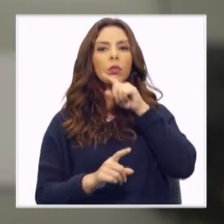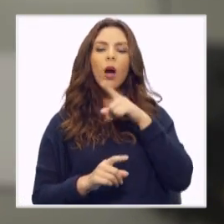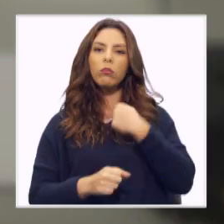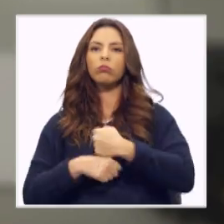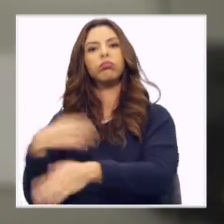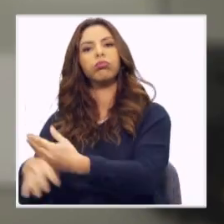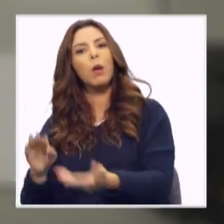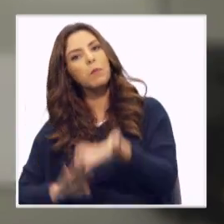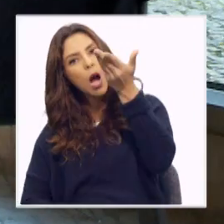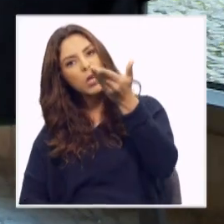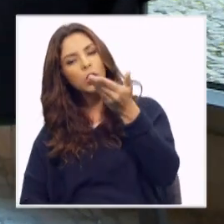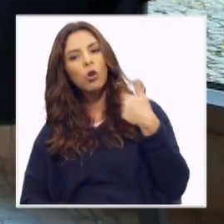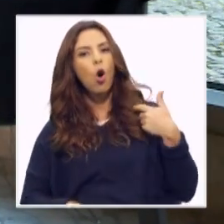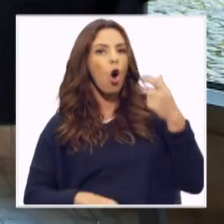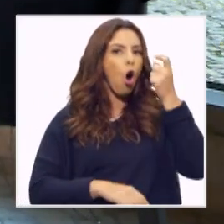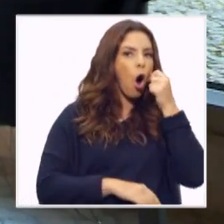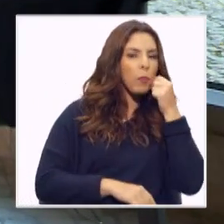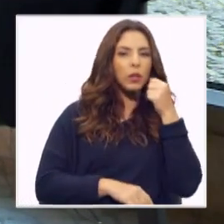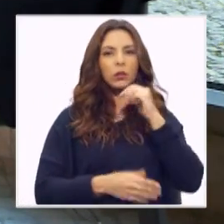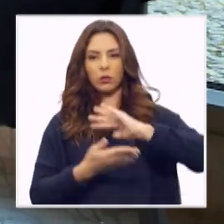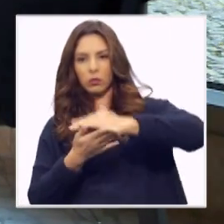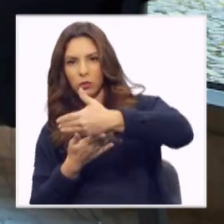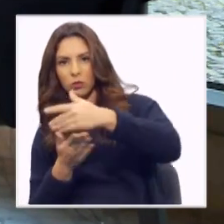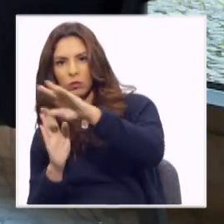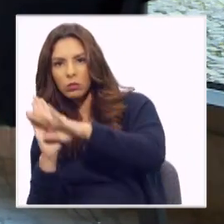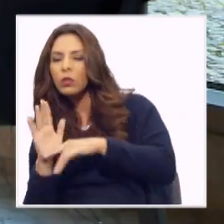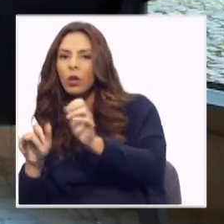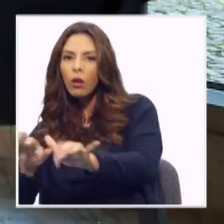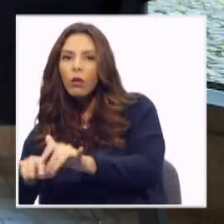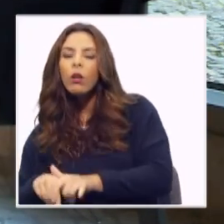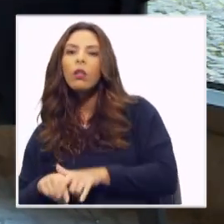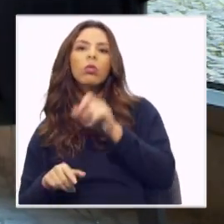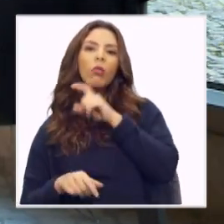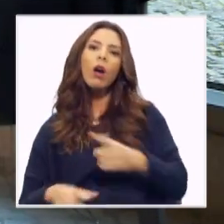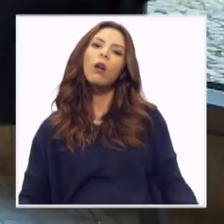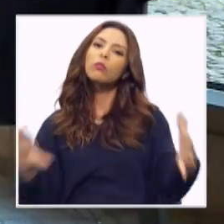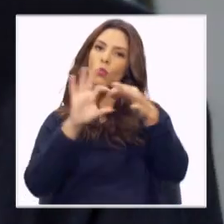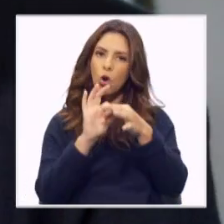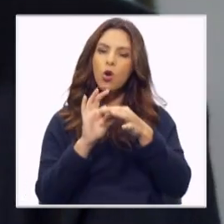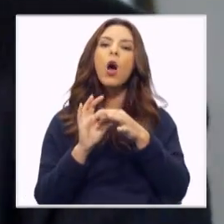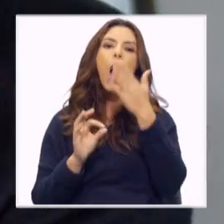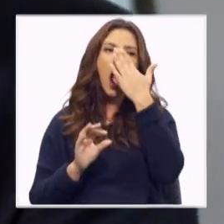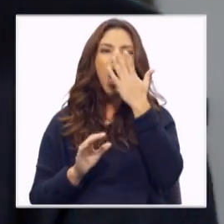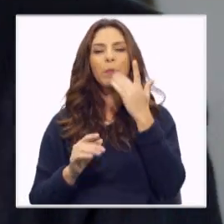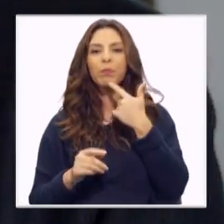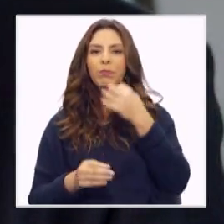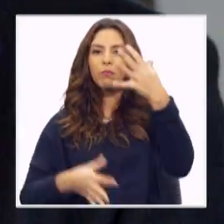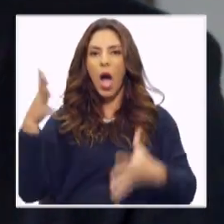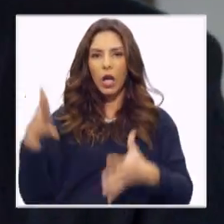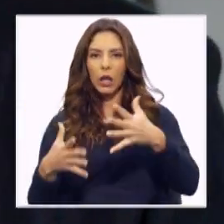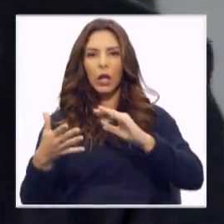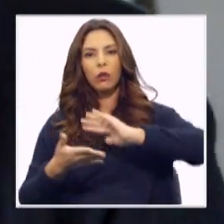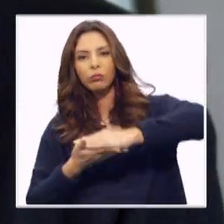consegue produzir mais. Portanto, esta simbiose entre o homem e a máquina permite que os seres humanos sejam amplificados e que, por sua vez, as